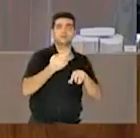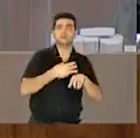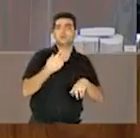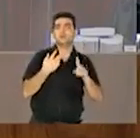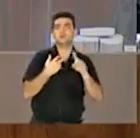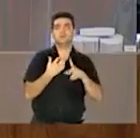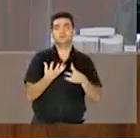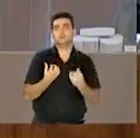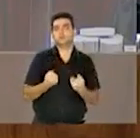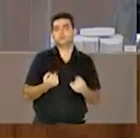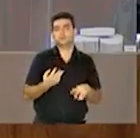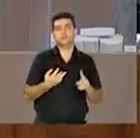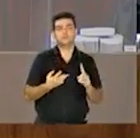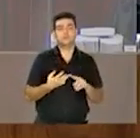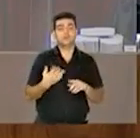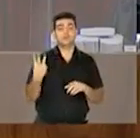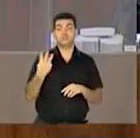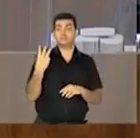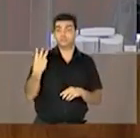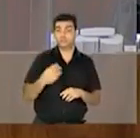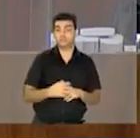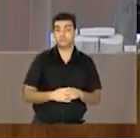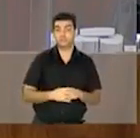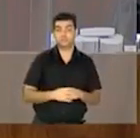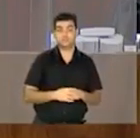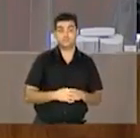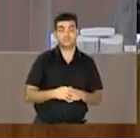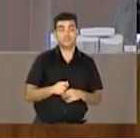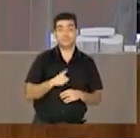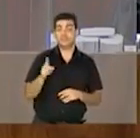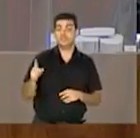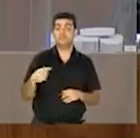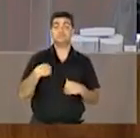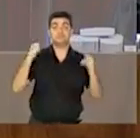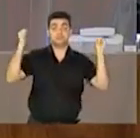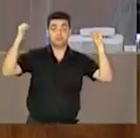WhatsApp recebidas por terceiros que pudessem jogar luz sobre o caso.